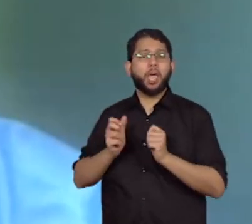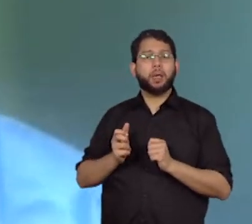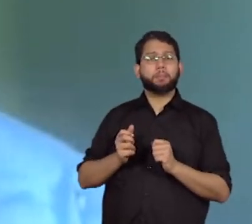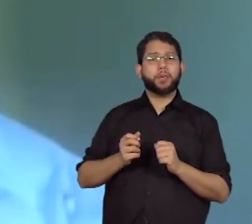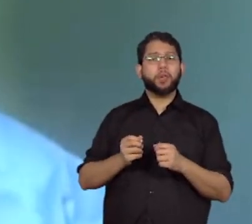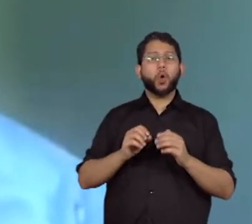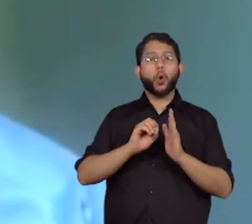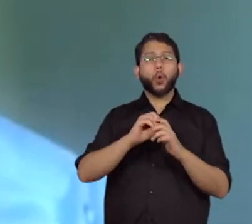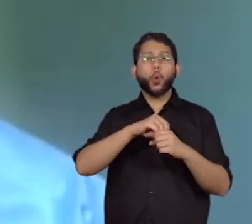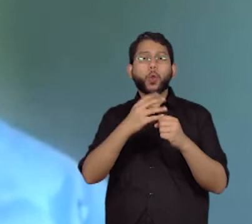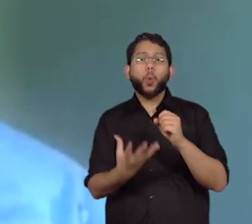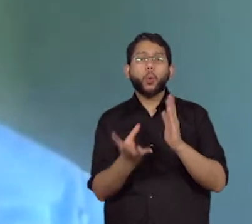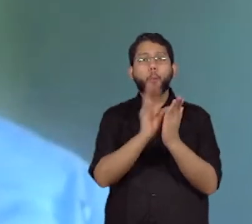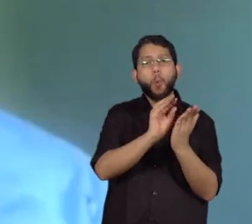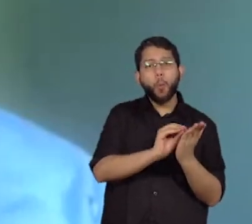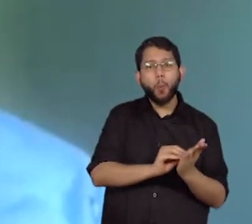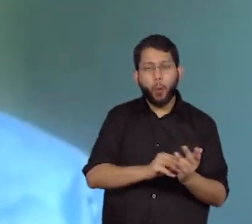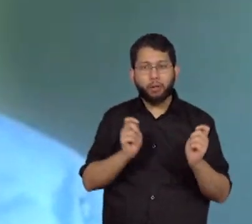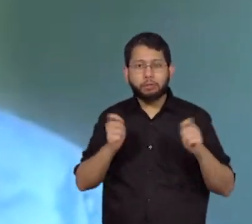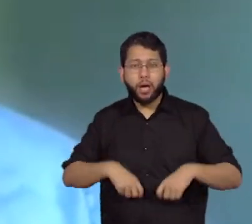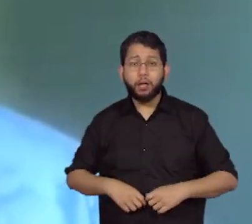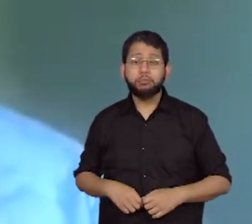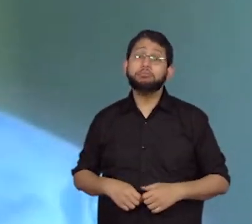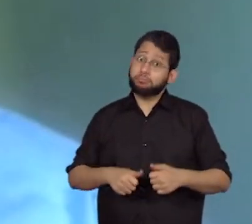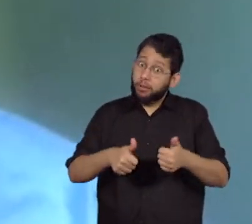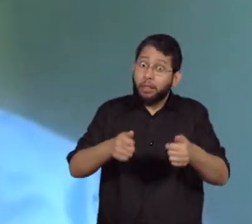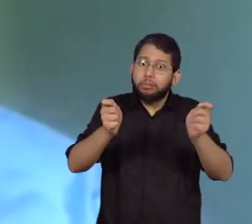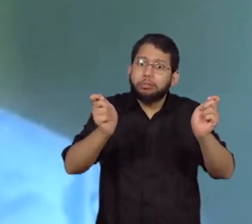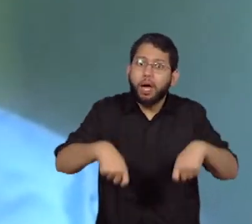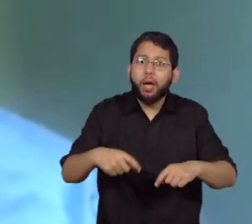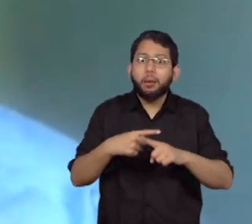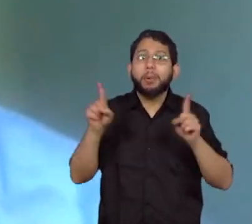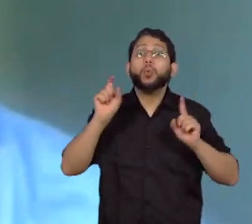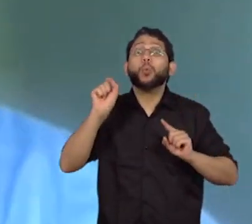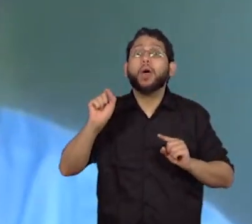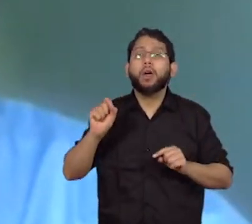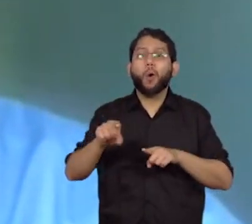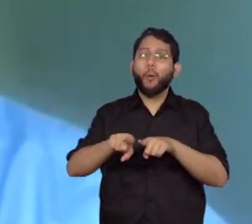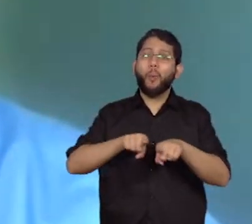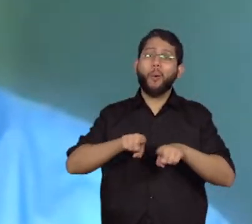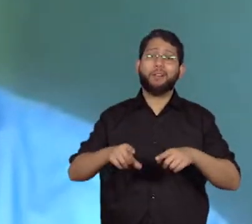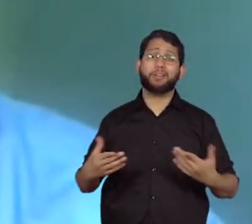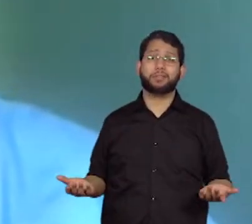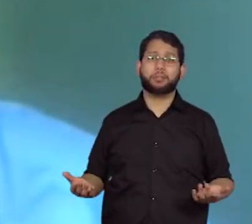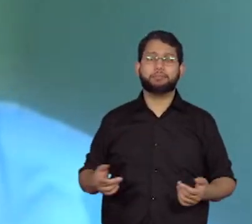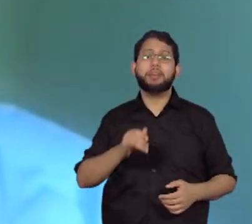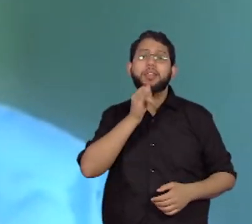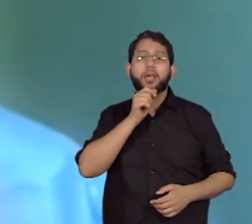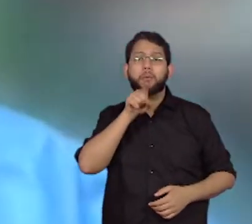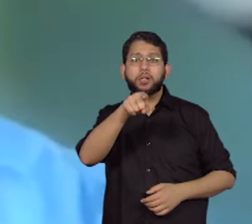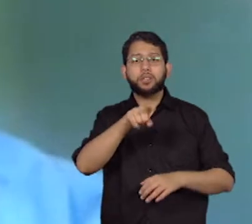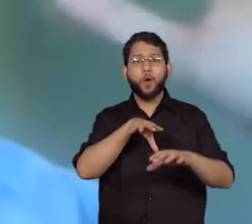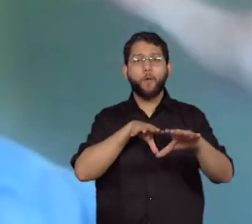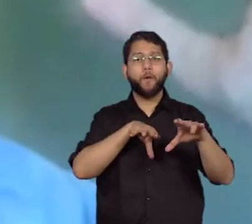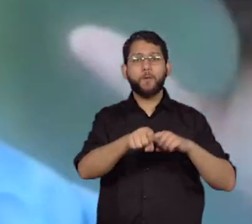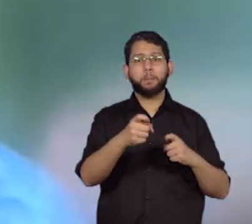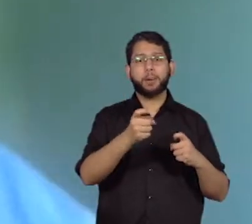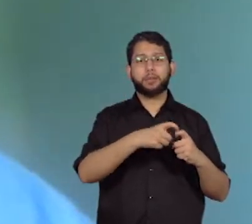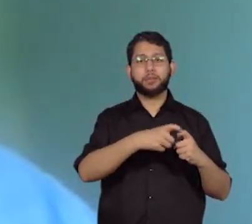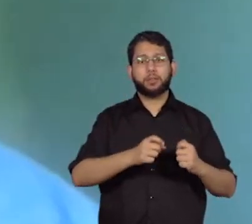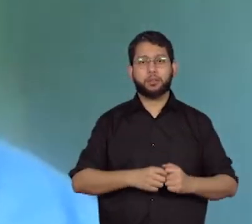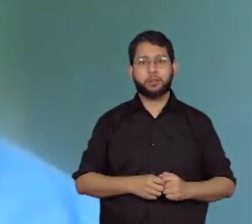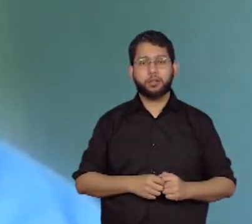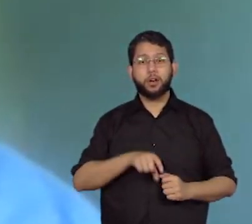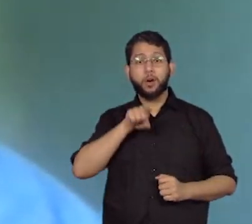barreira de entrada é baixa. Tem muita competição. Não é fácil. Se você se formar em medicina, a sua chance